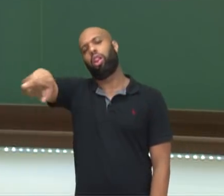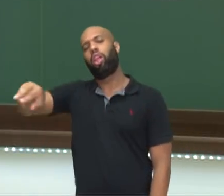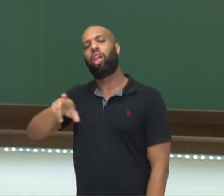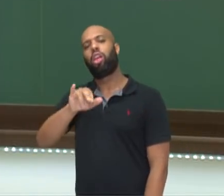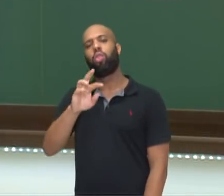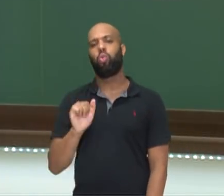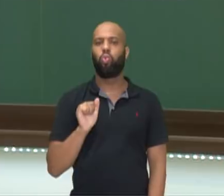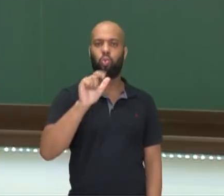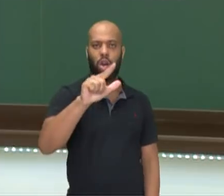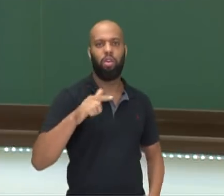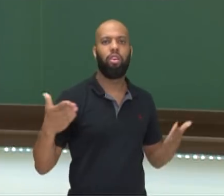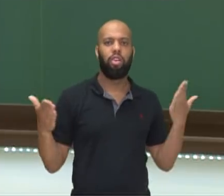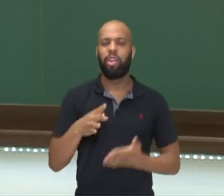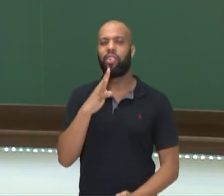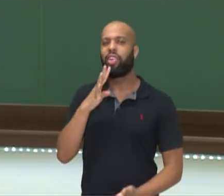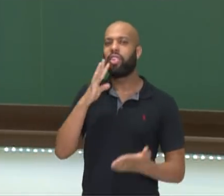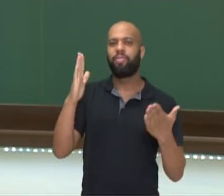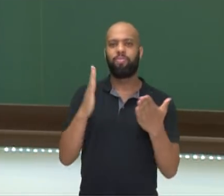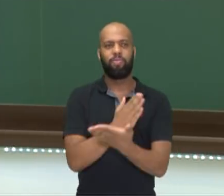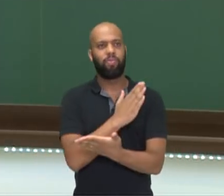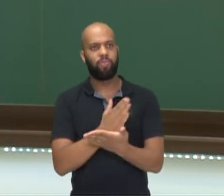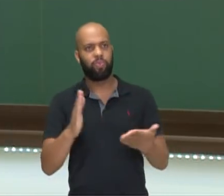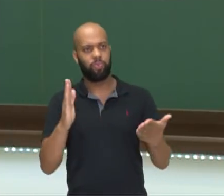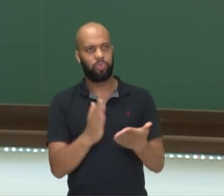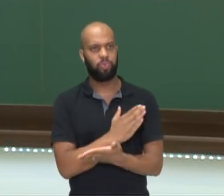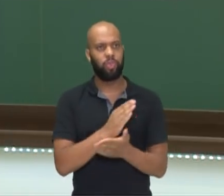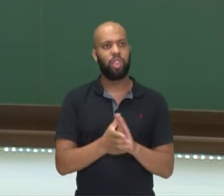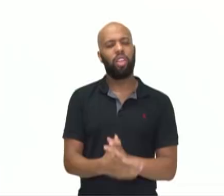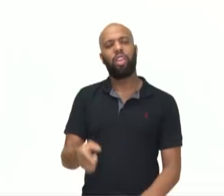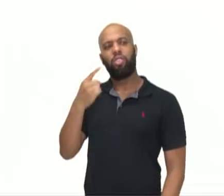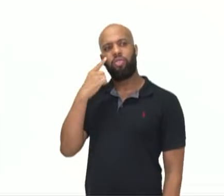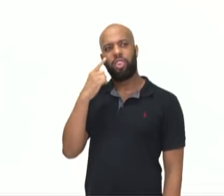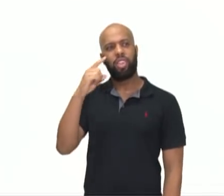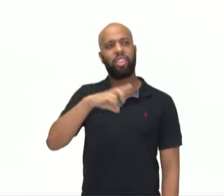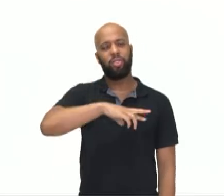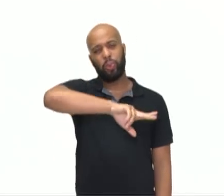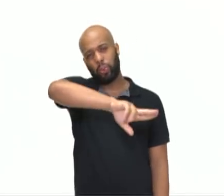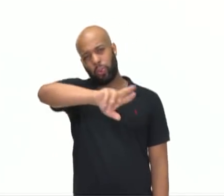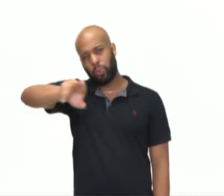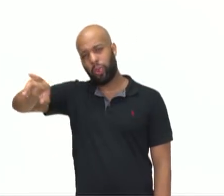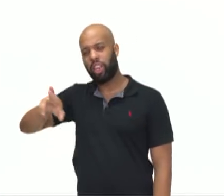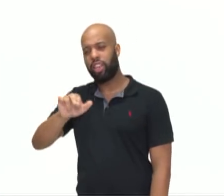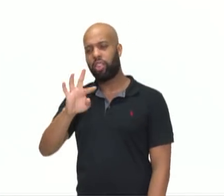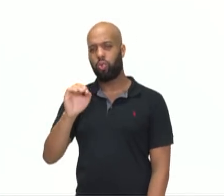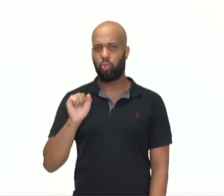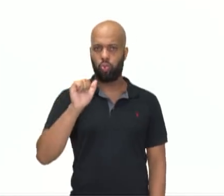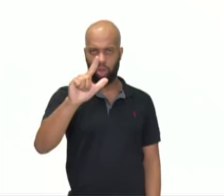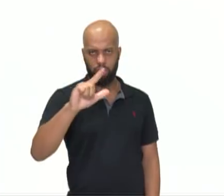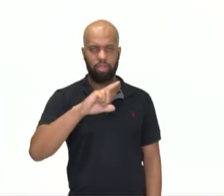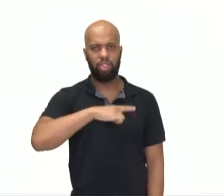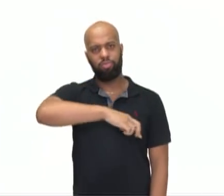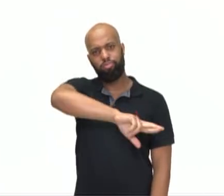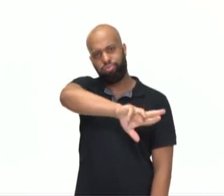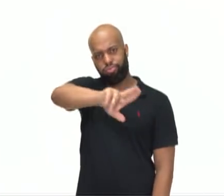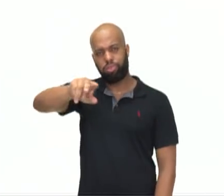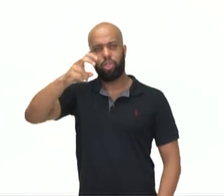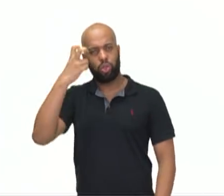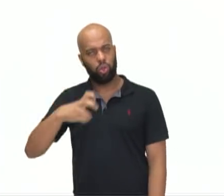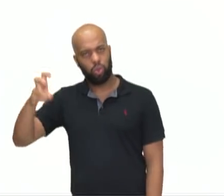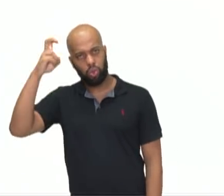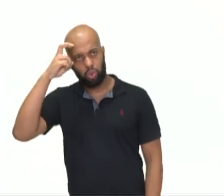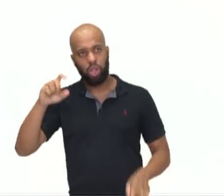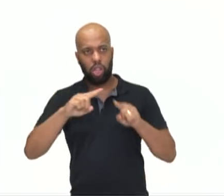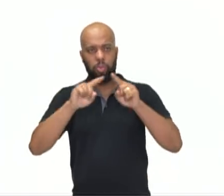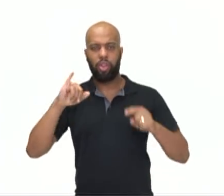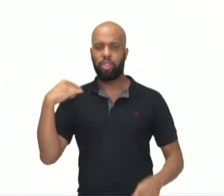Vamos conhecer alguns desses rituais? Então, tem uma variedade de ritos e rituais nas diferentes culturas, mas